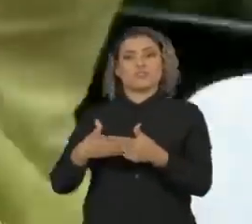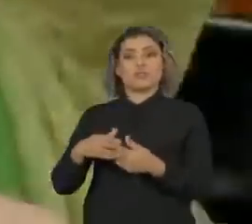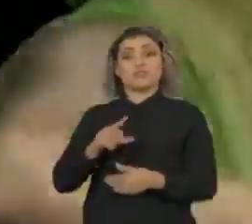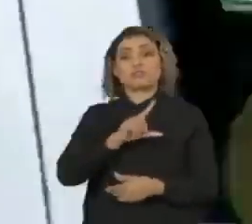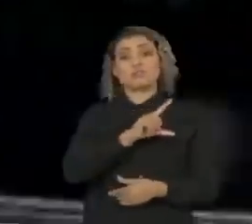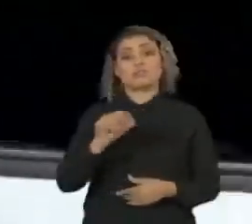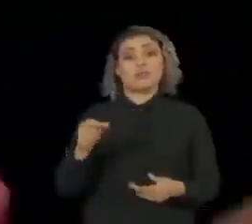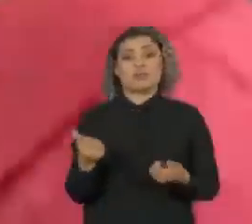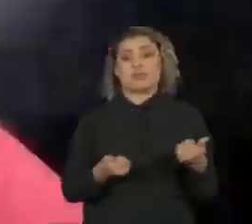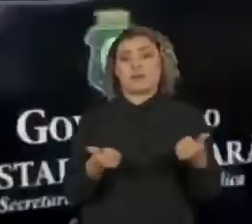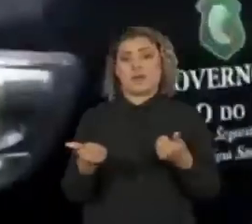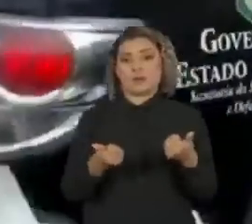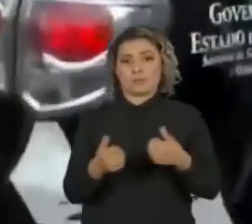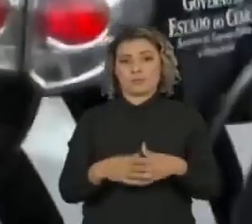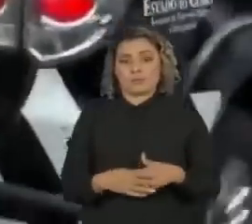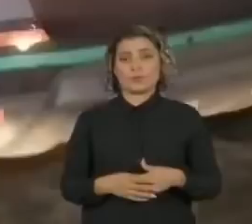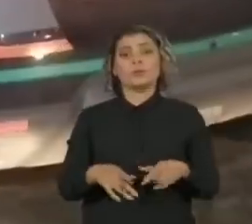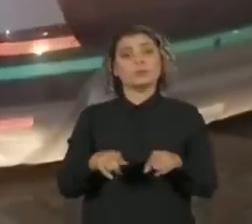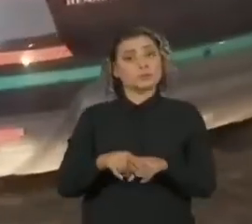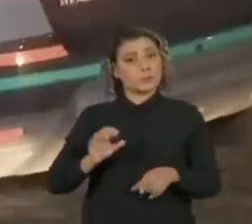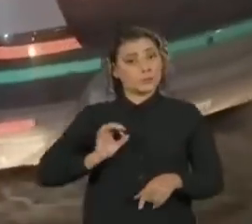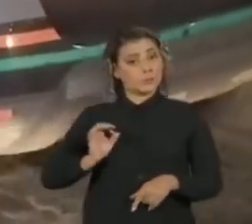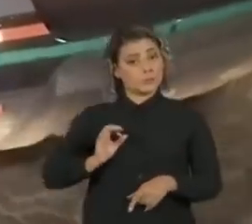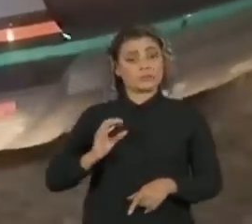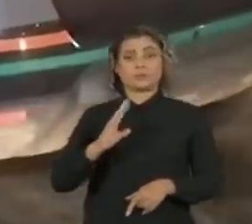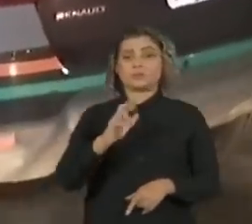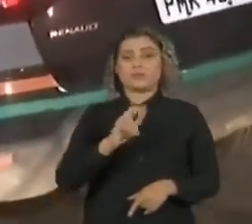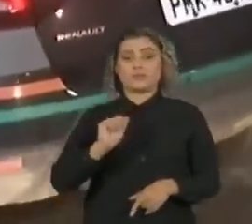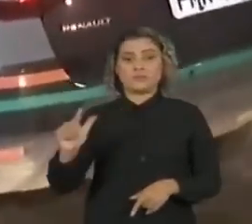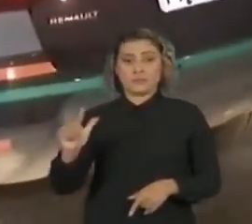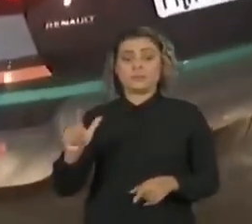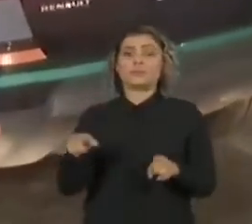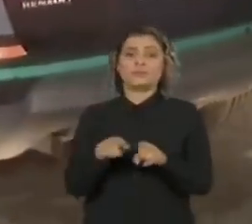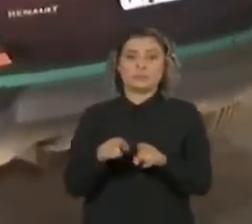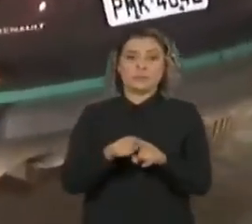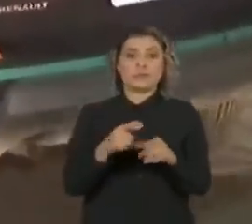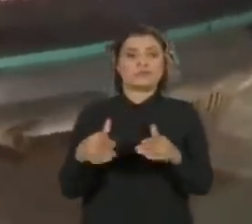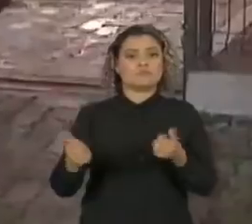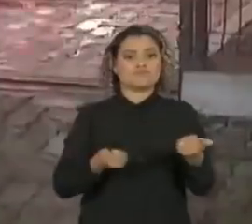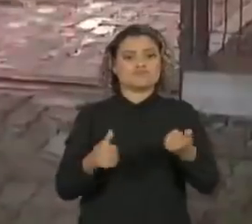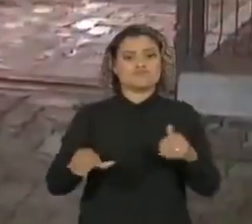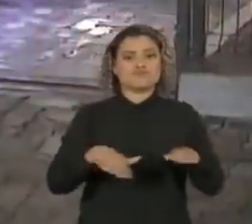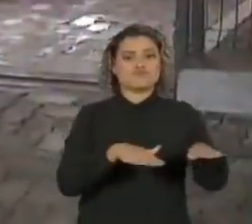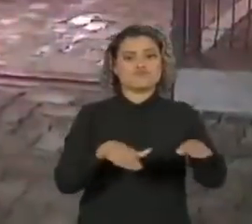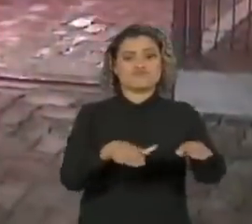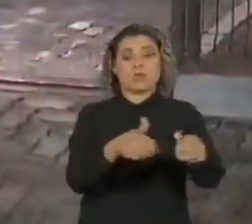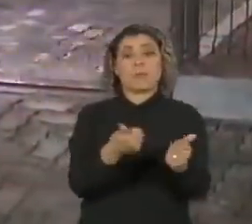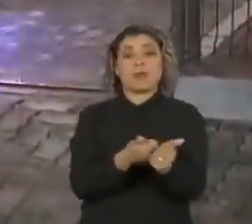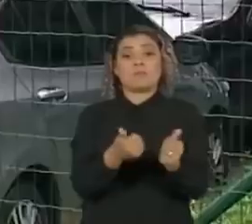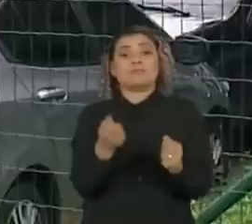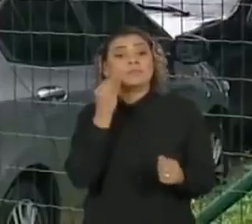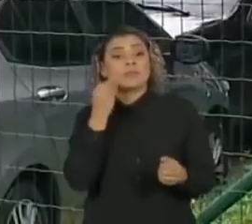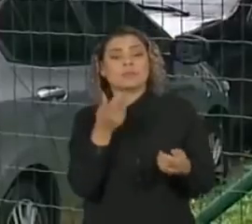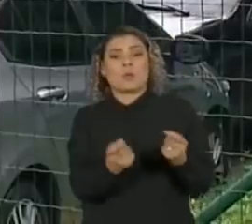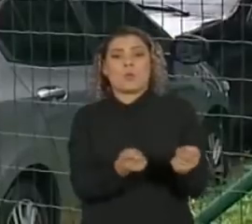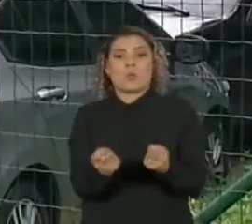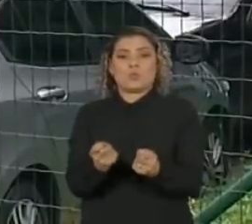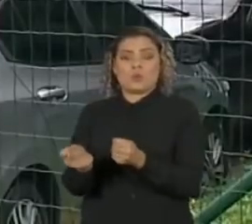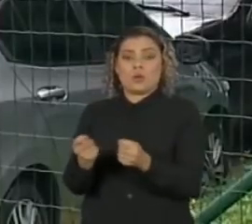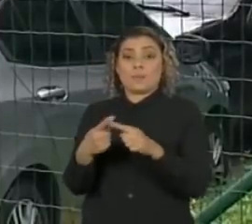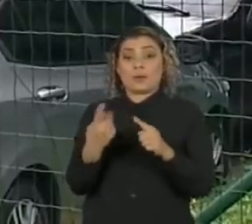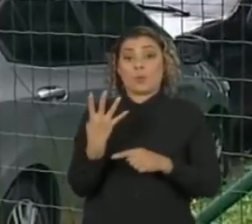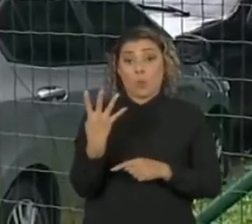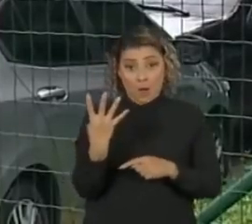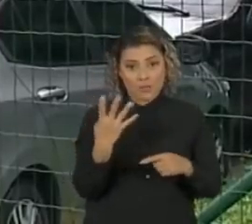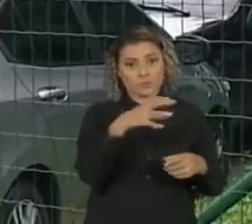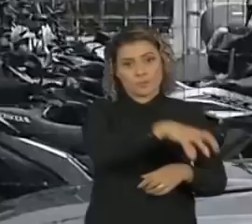100 viaturas. Patrulhas da Polícia Civil foram deslocadas para tentar conter a ação. Até agora, 4 batalhões